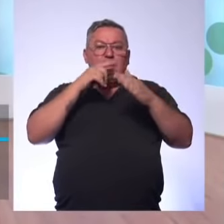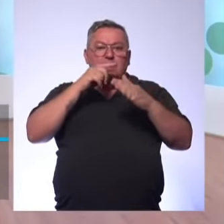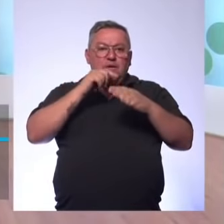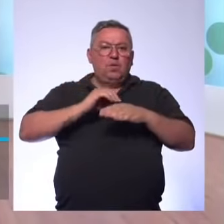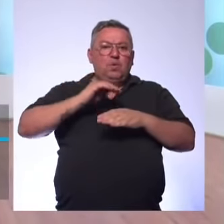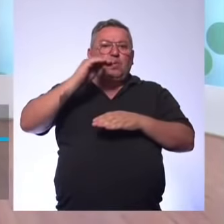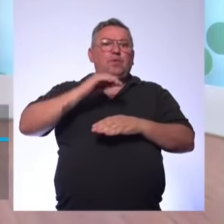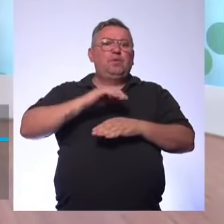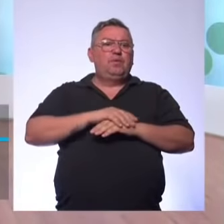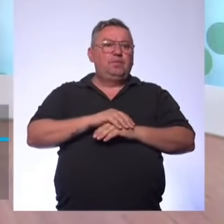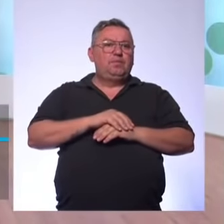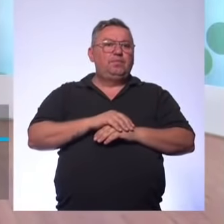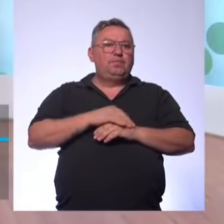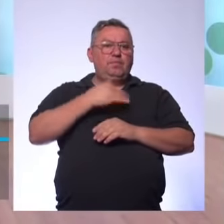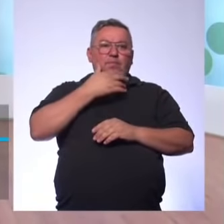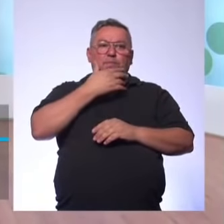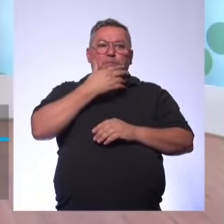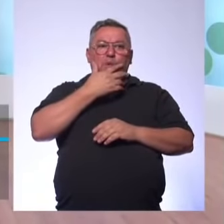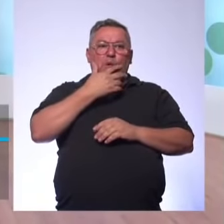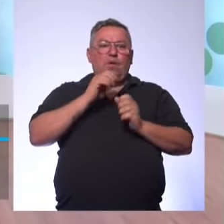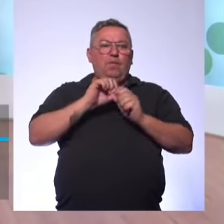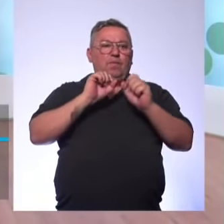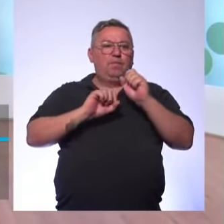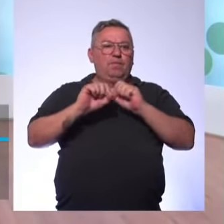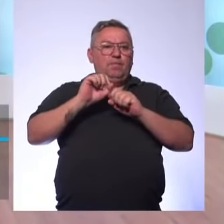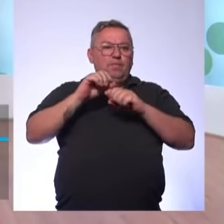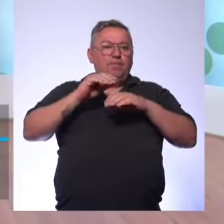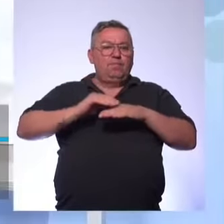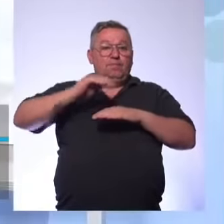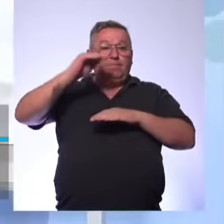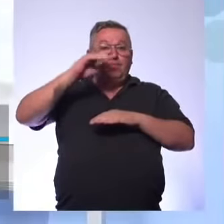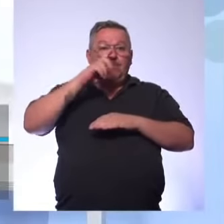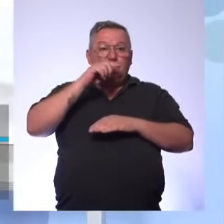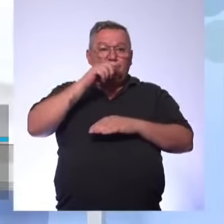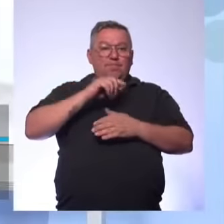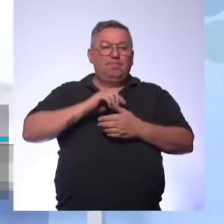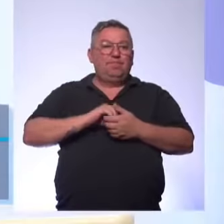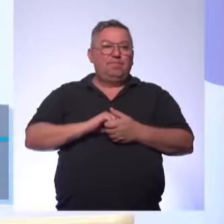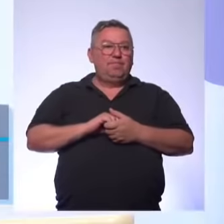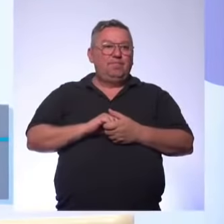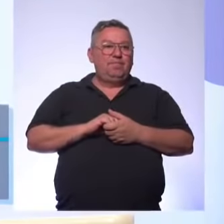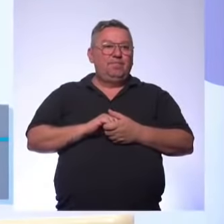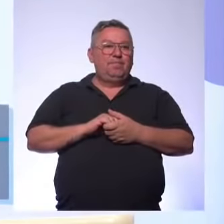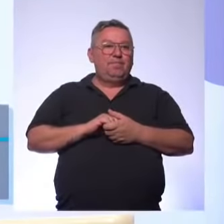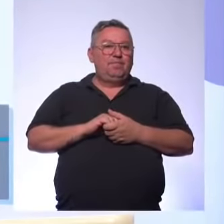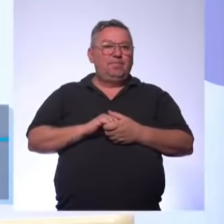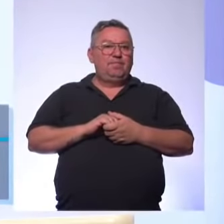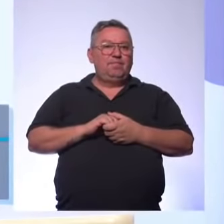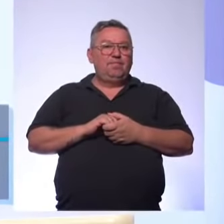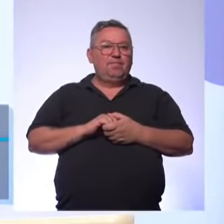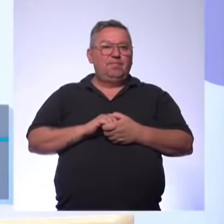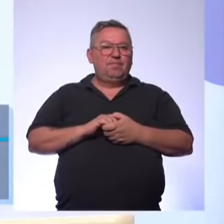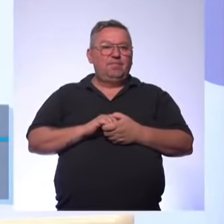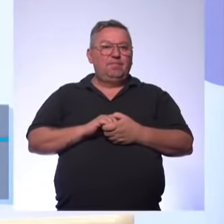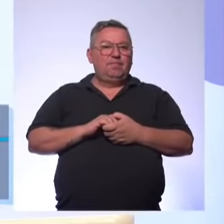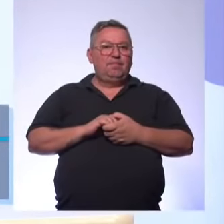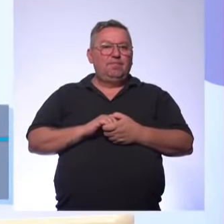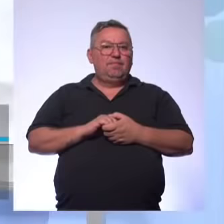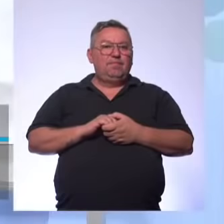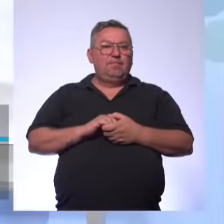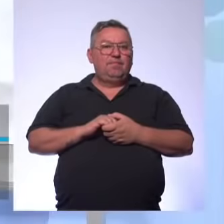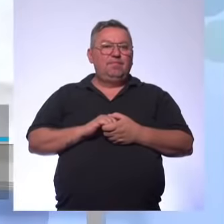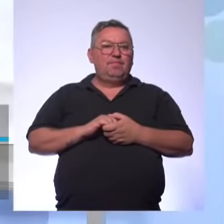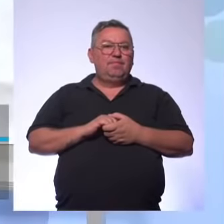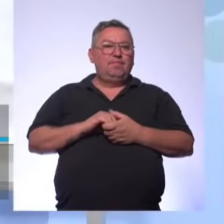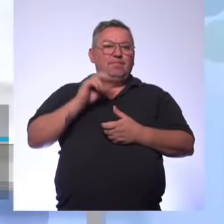né? Isso, que eles constroem geralmente em cima, né, da água. Uhum. Coloca aqueles pilarzinhos, né? Isso. Pilarzinhos ou pilares, né? Bom,